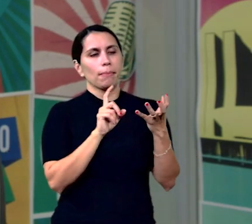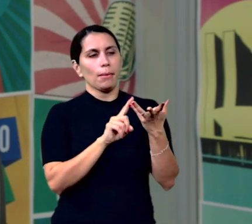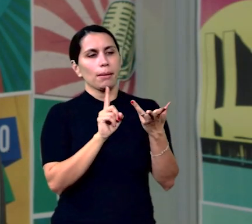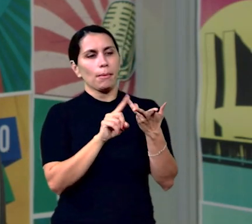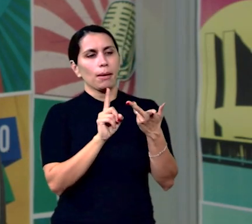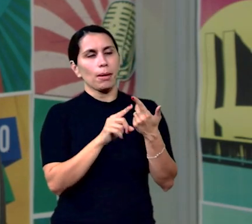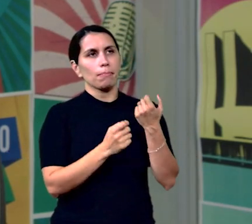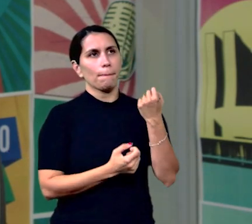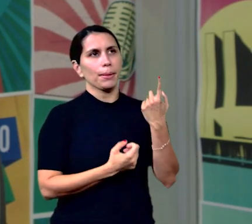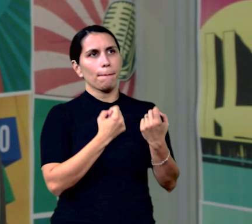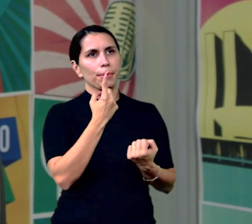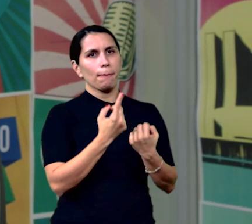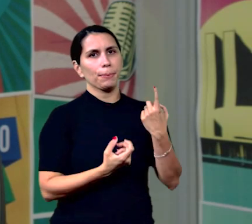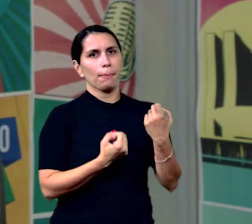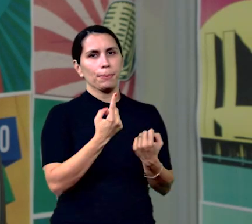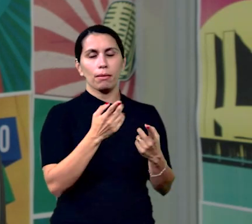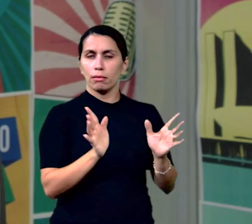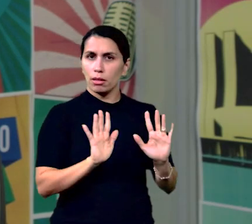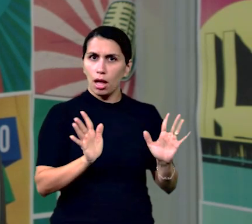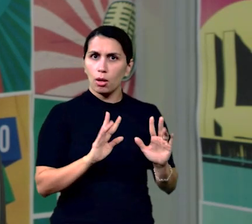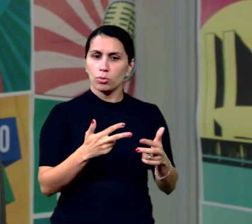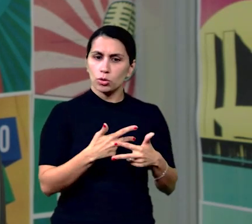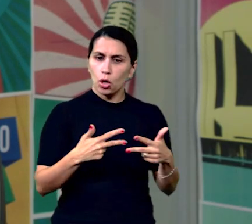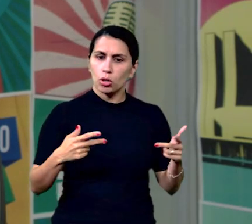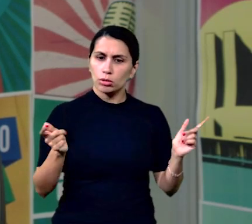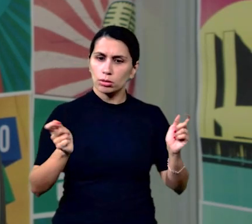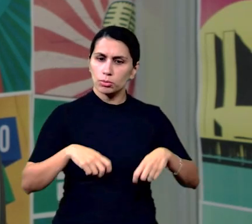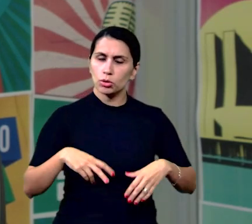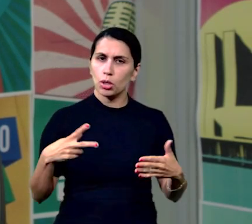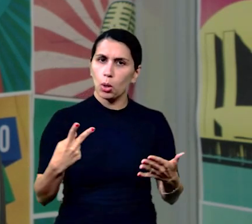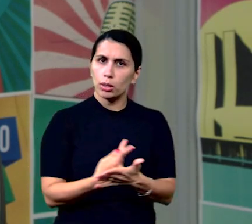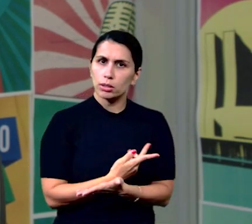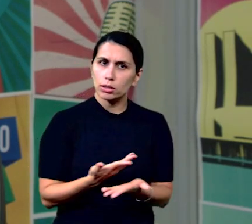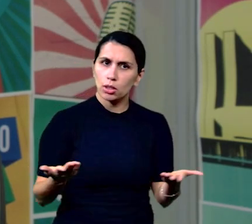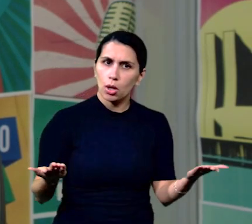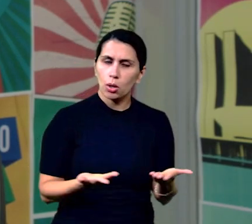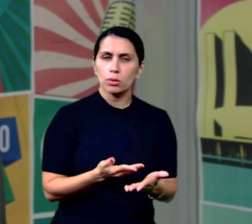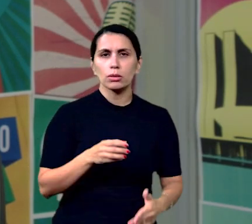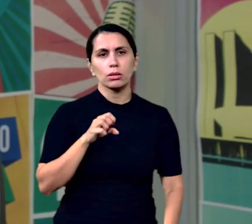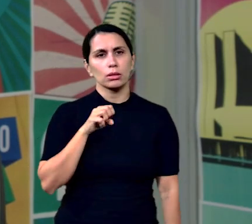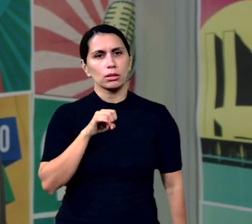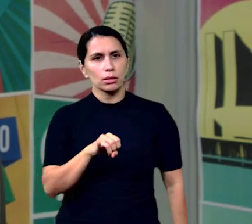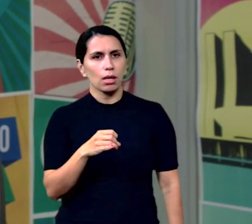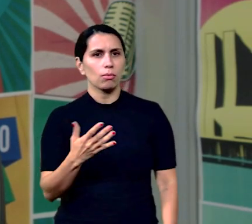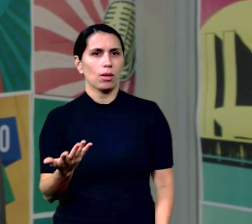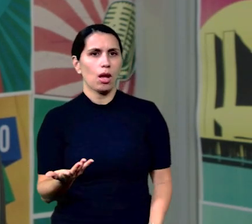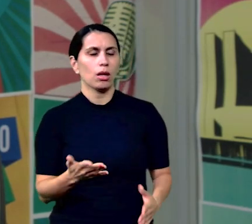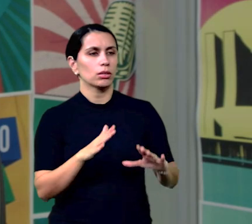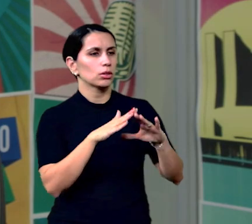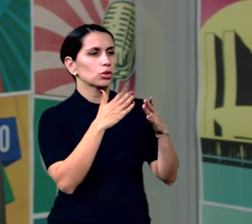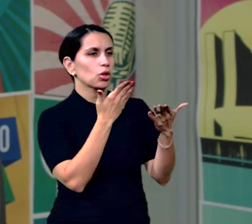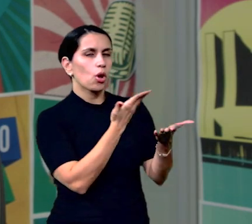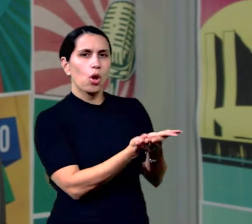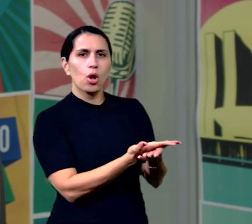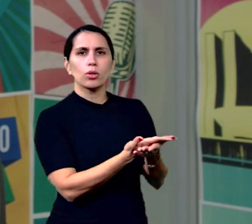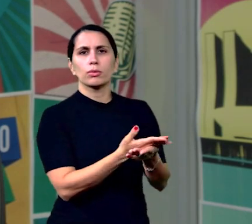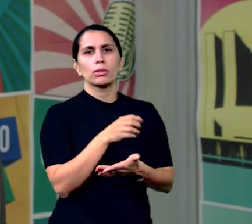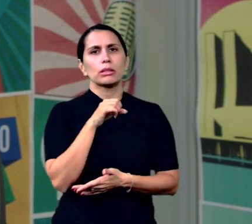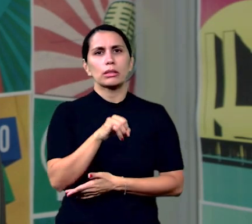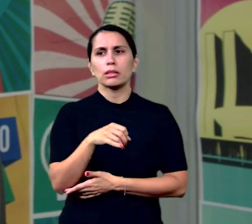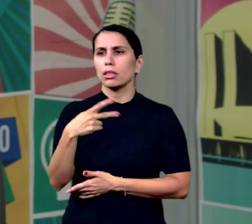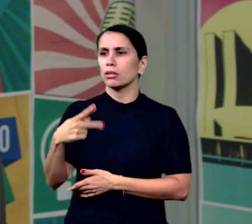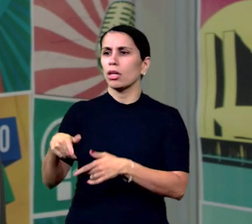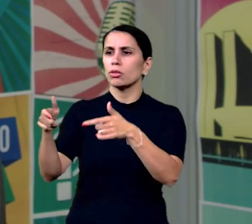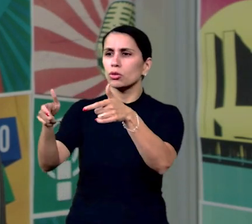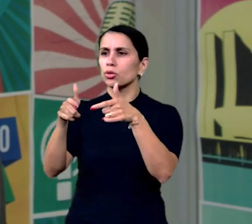de vez em quando, esses são casos que inclusive podem estar acontecendo agora, seja dentro do MOBES, seja dentro da escola, seja